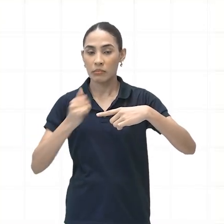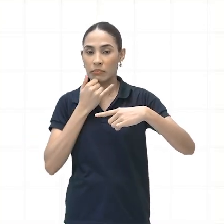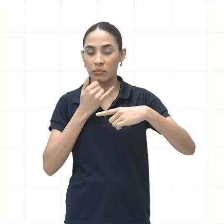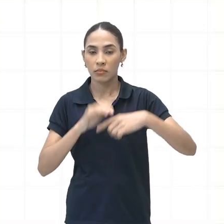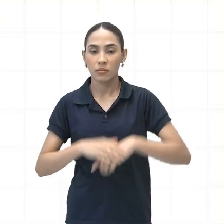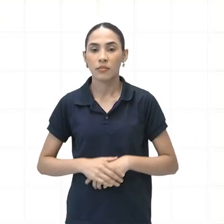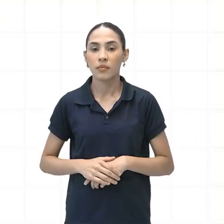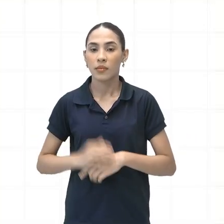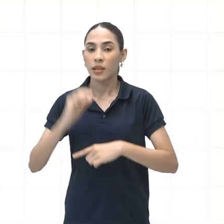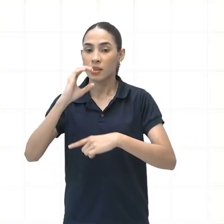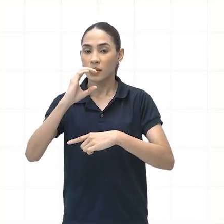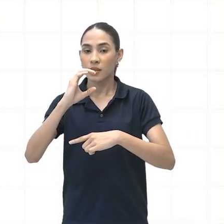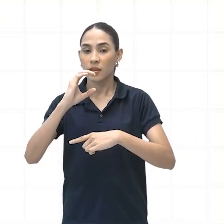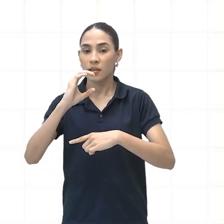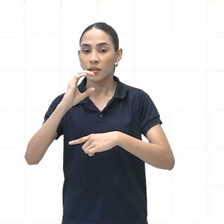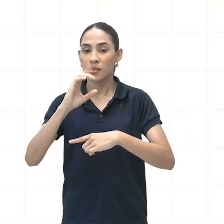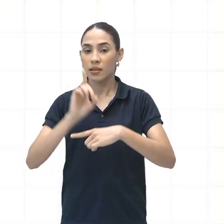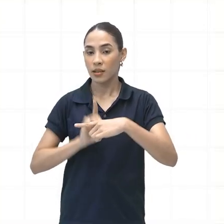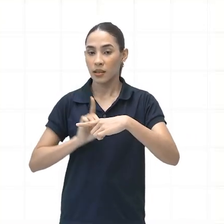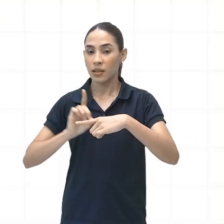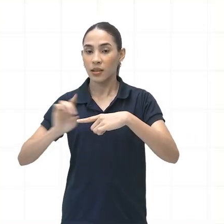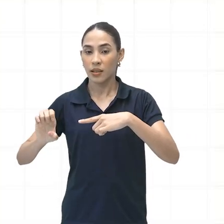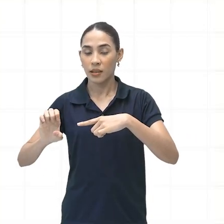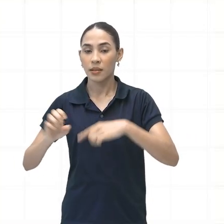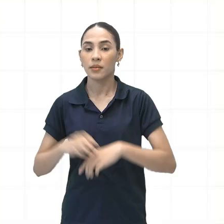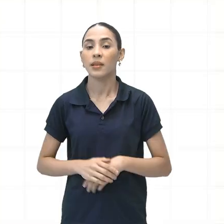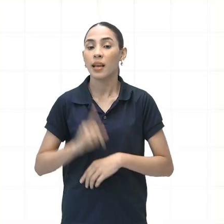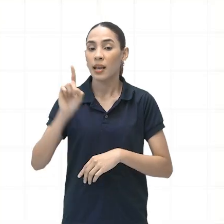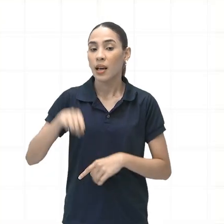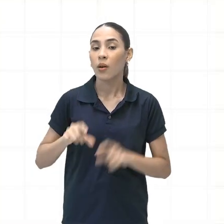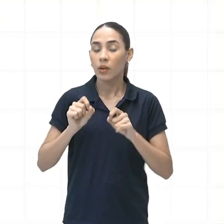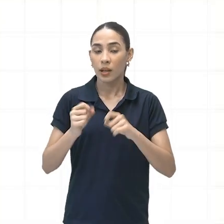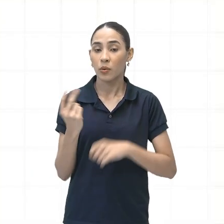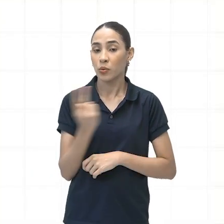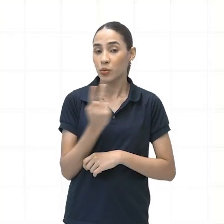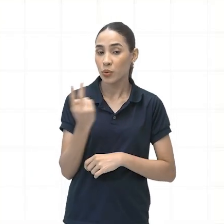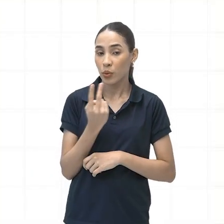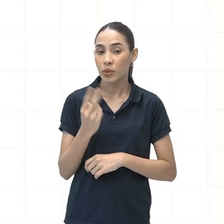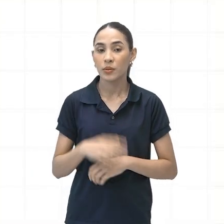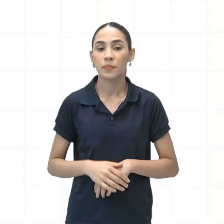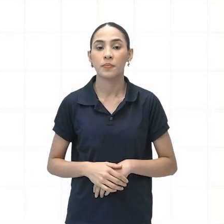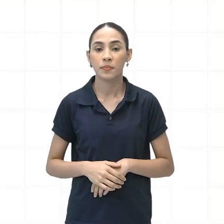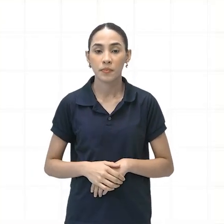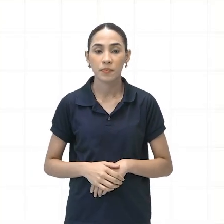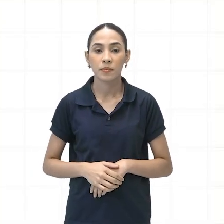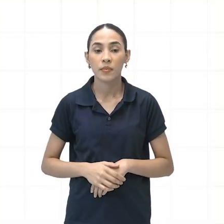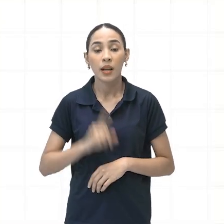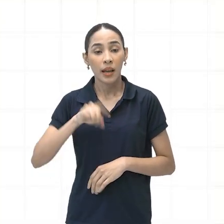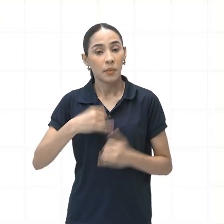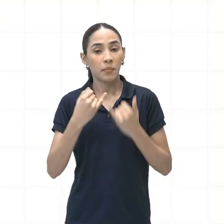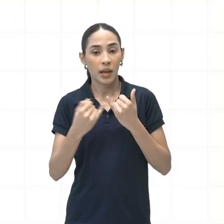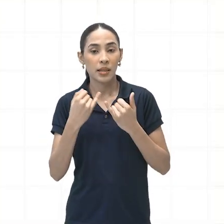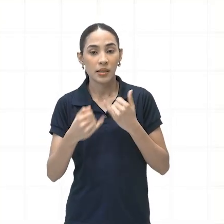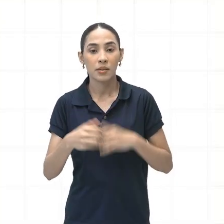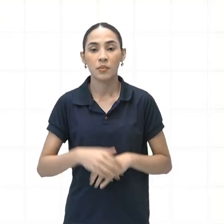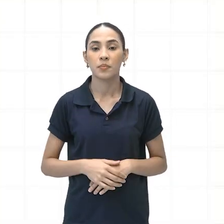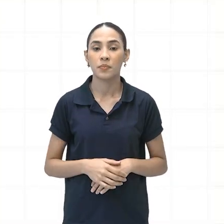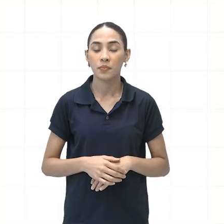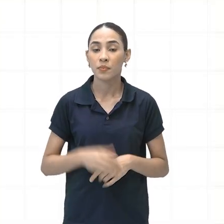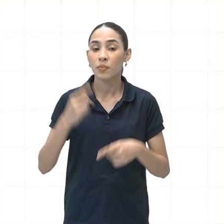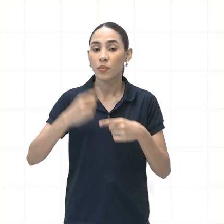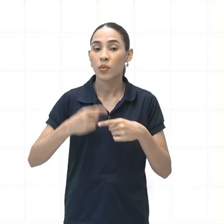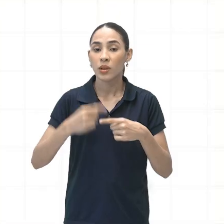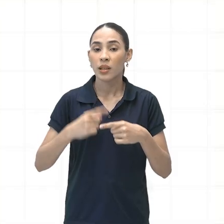e o triângulo CDE, são justamente esses dois triângulos, eles são semelhantes